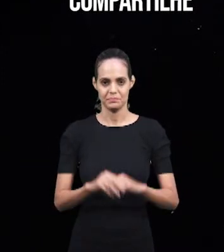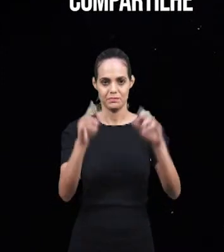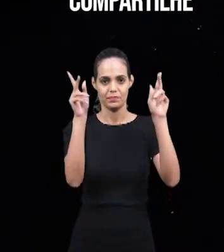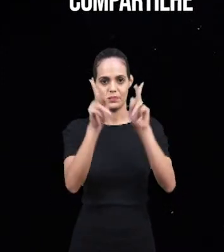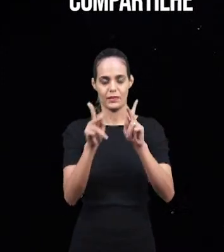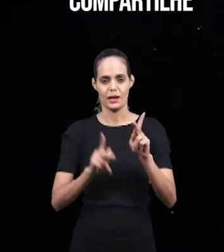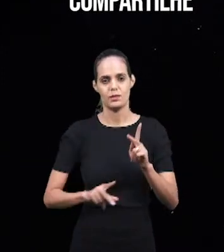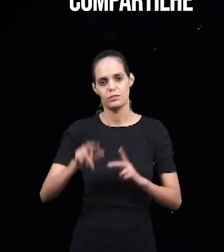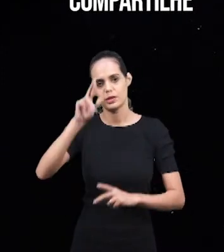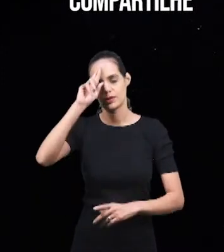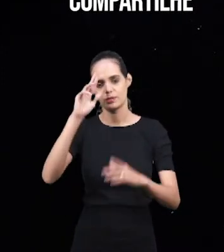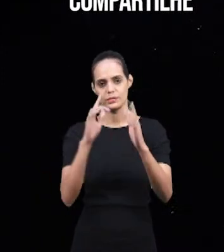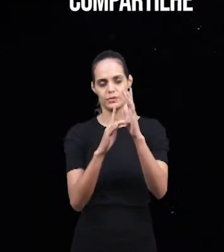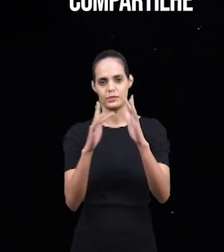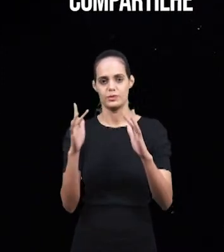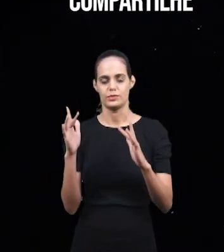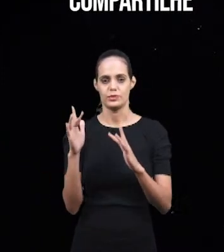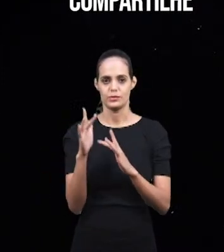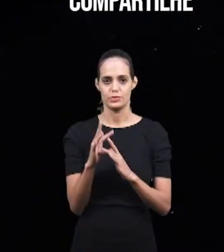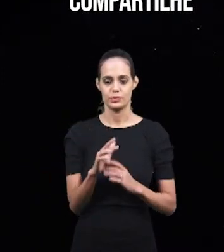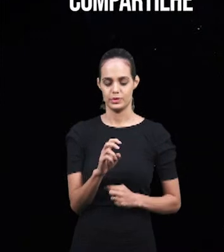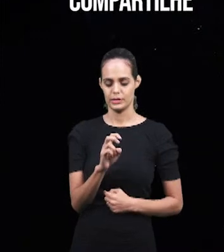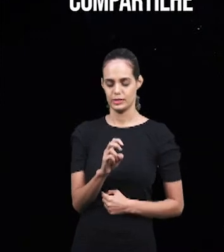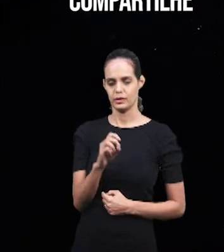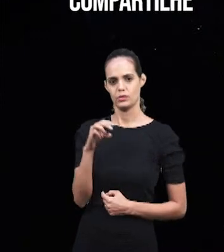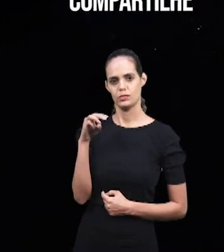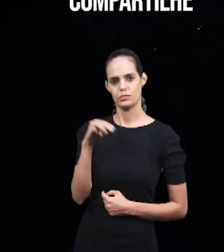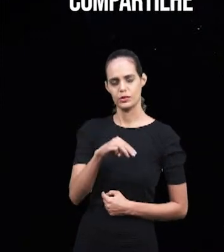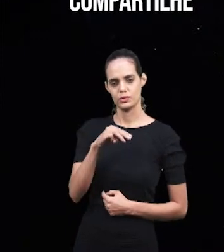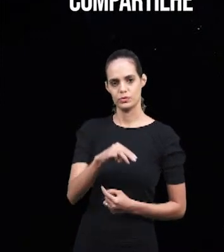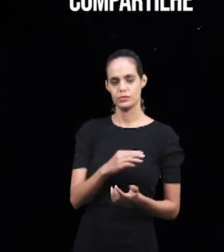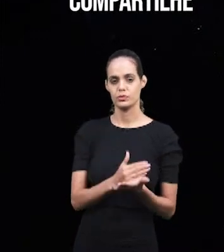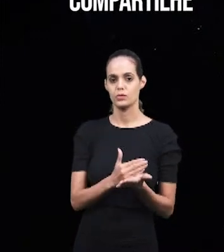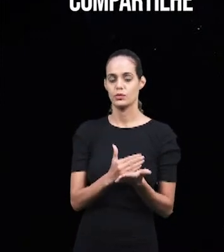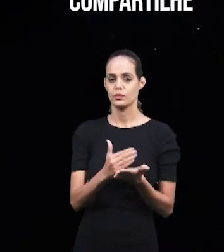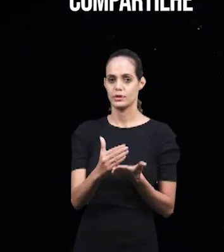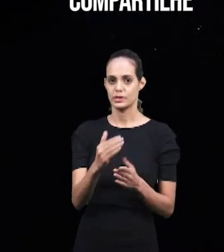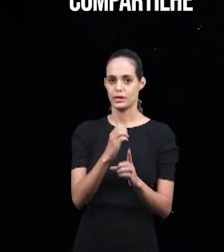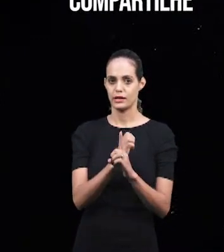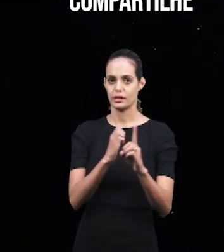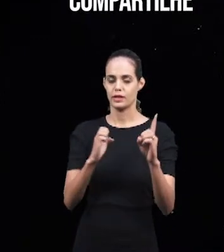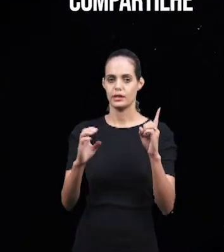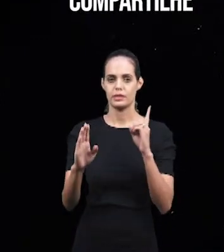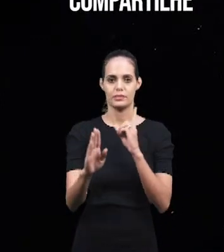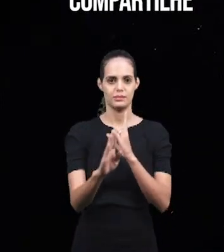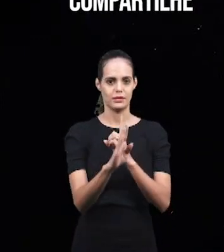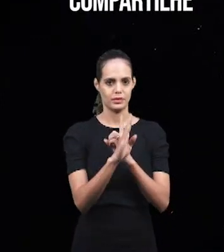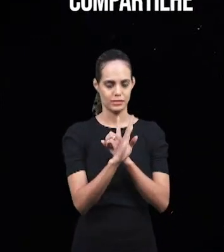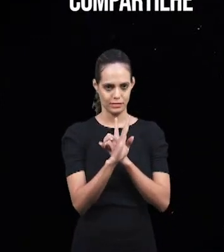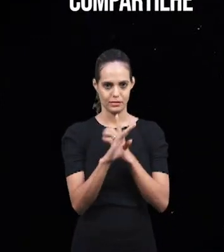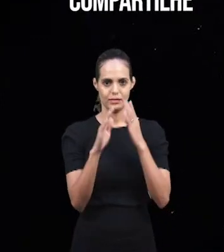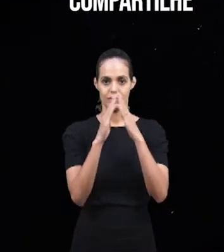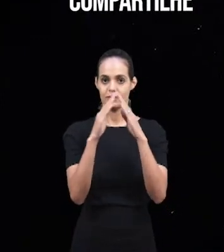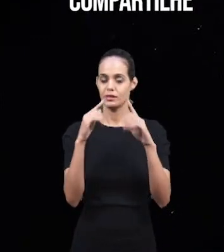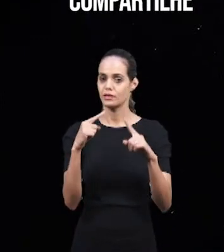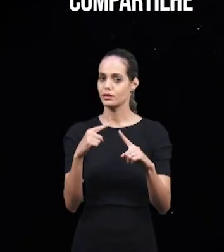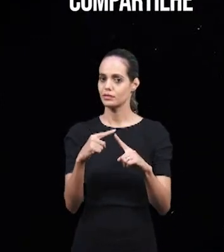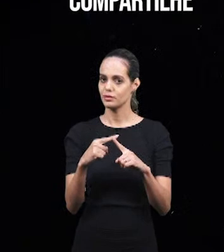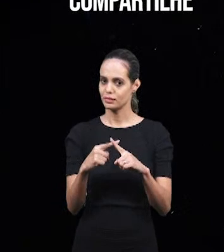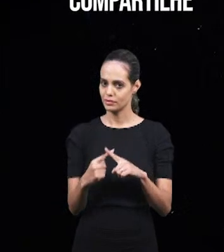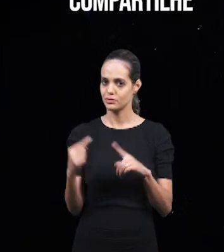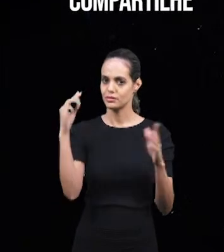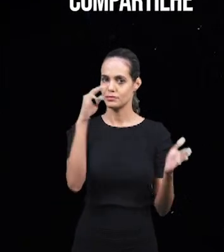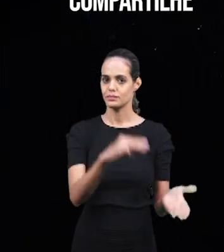A paz do Senhor Jesus. Dentro de 5 minutos, daremos início à Escola Bíblica Dominical da Igreja